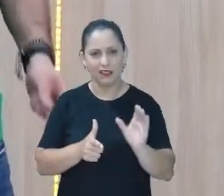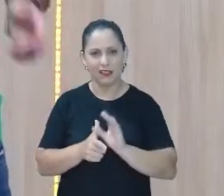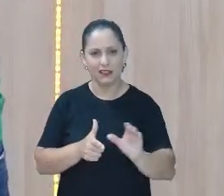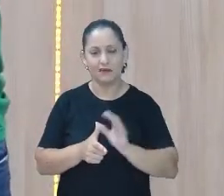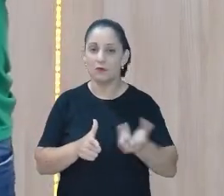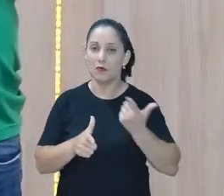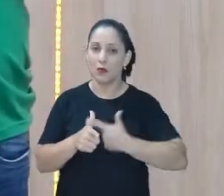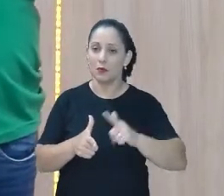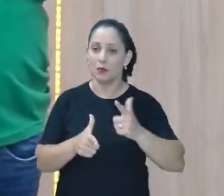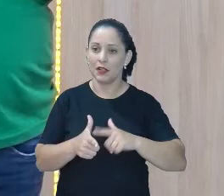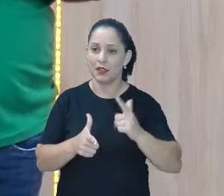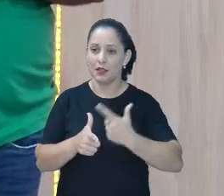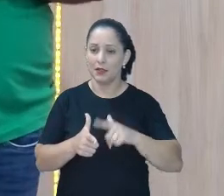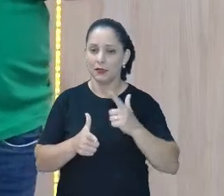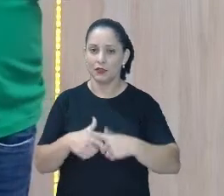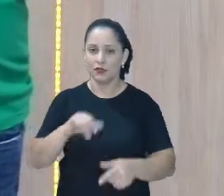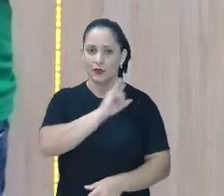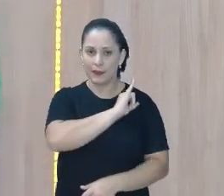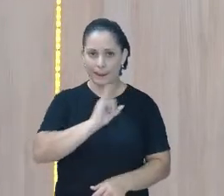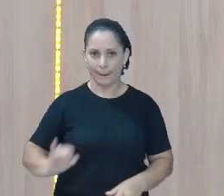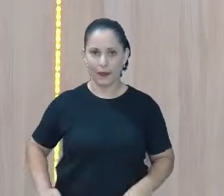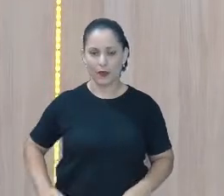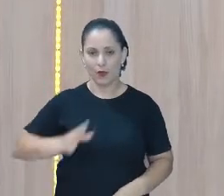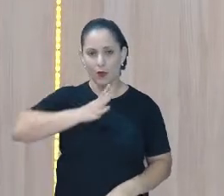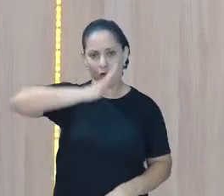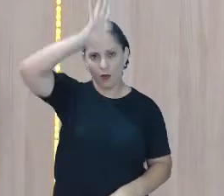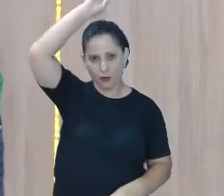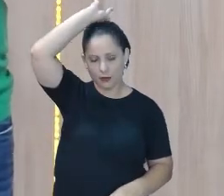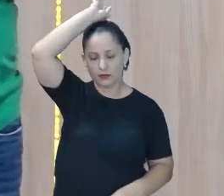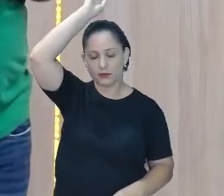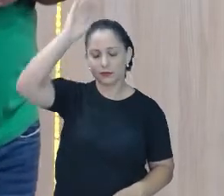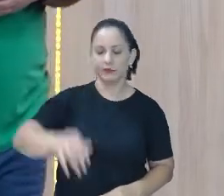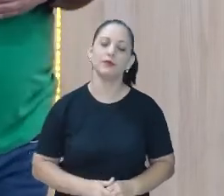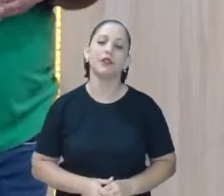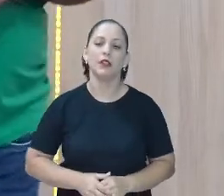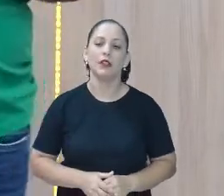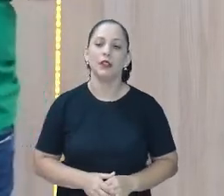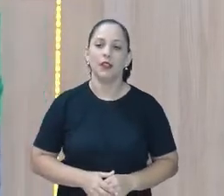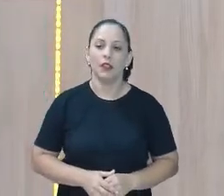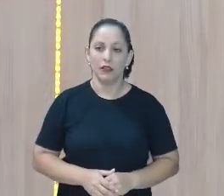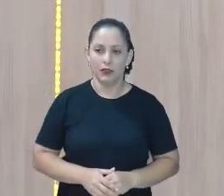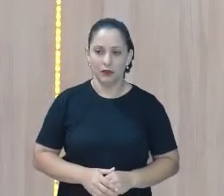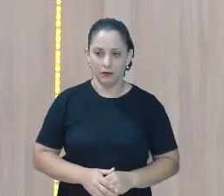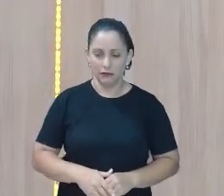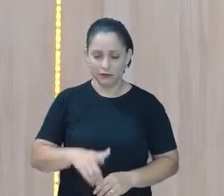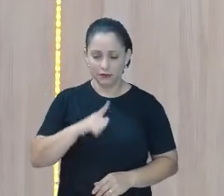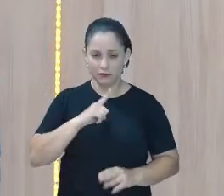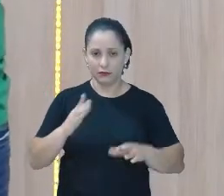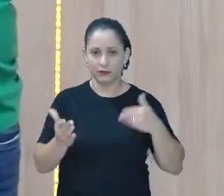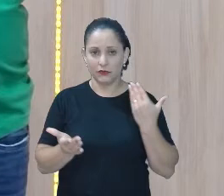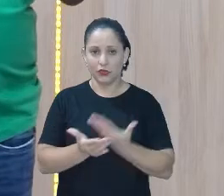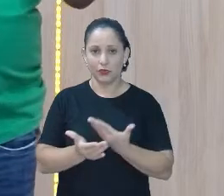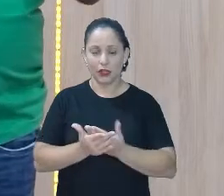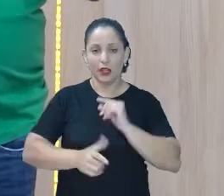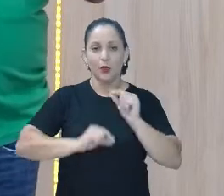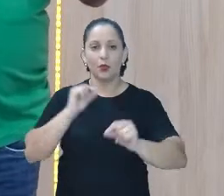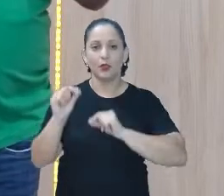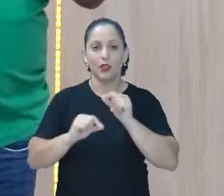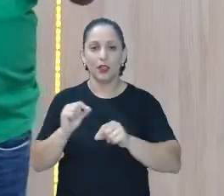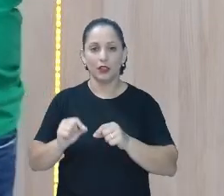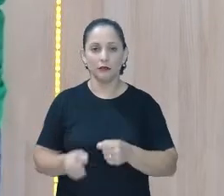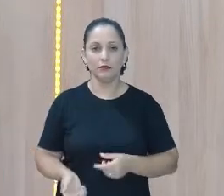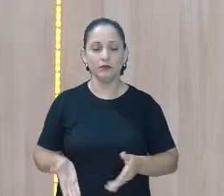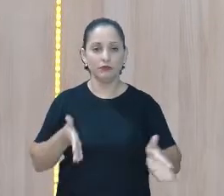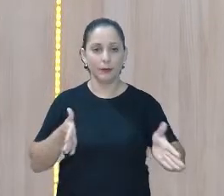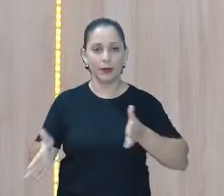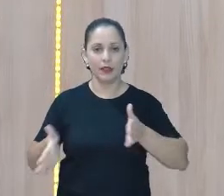ano, ela vai estudar, como a gente falou na aula passada, ao longo do ano, vocês vão estudar o período, né, de